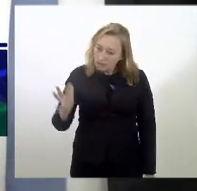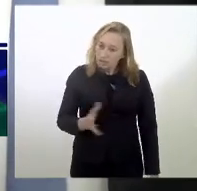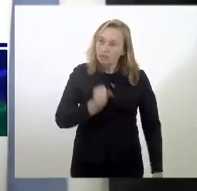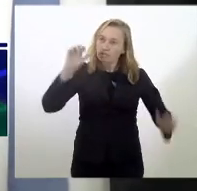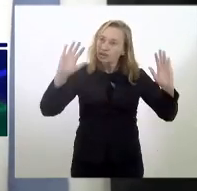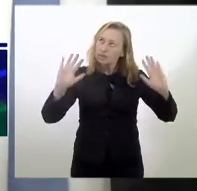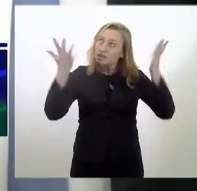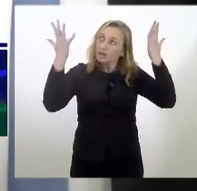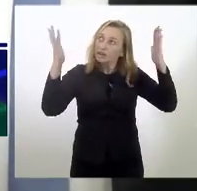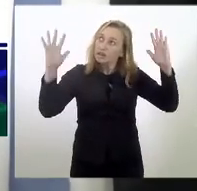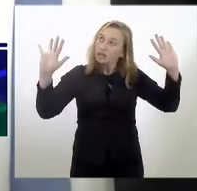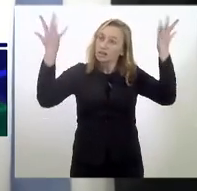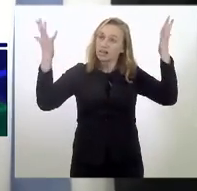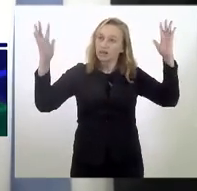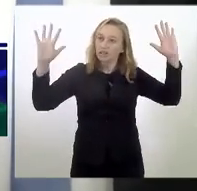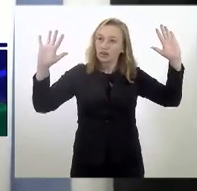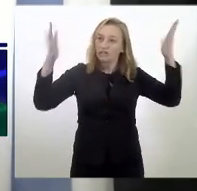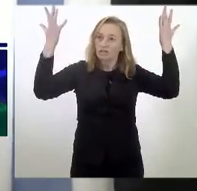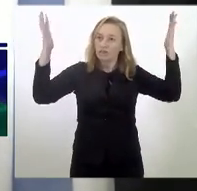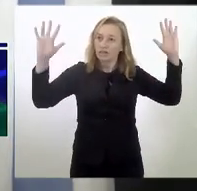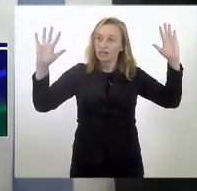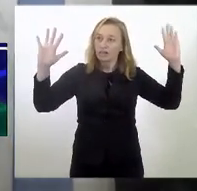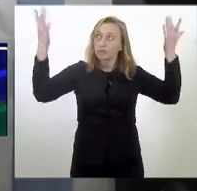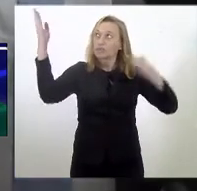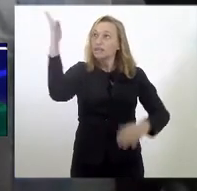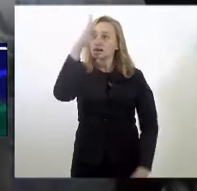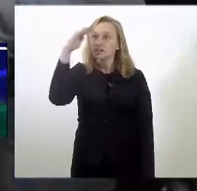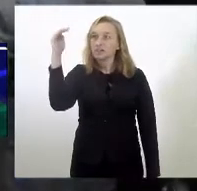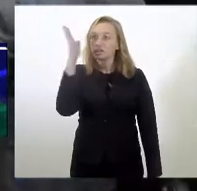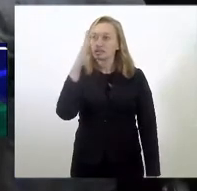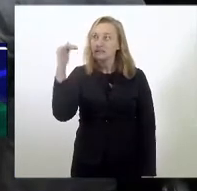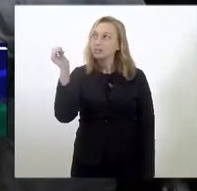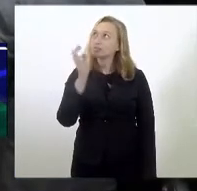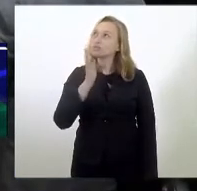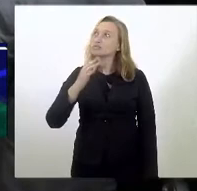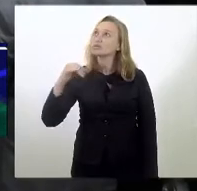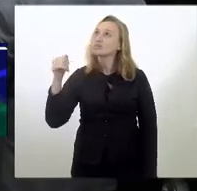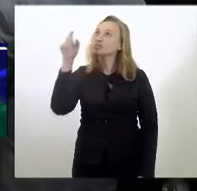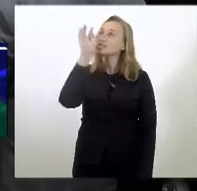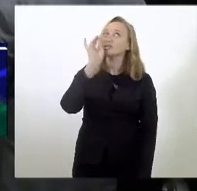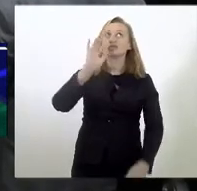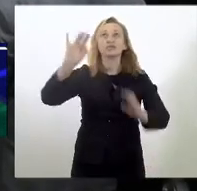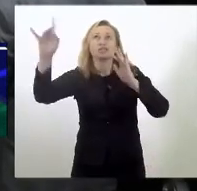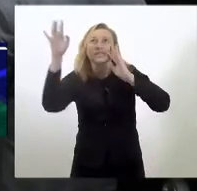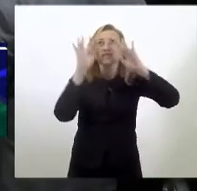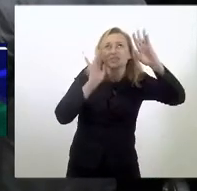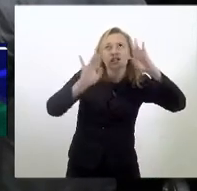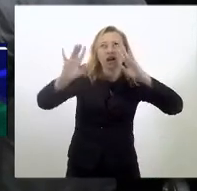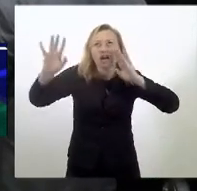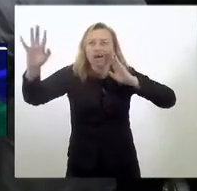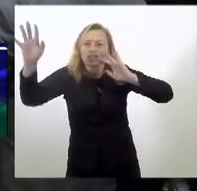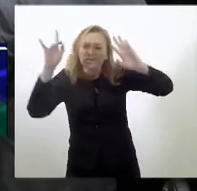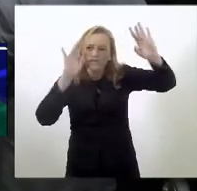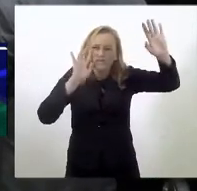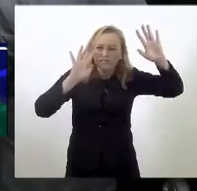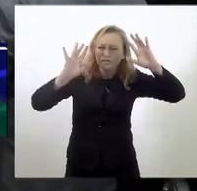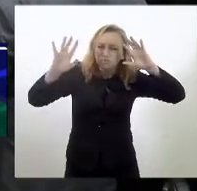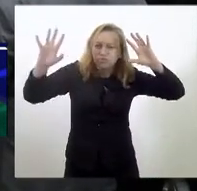idolatrada, salve, salve Brasil, um sonho intenso, um